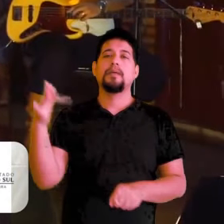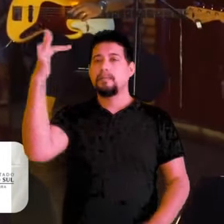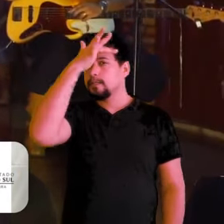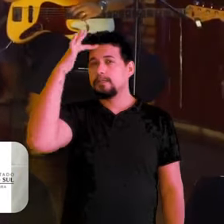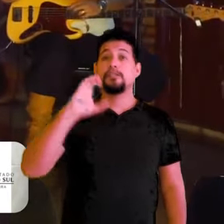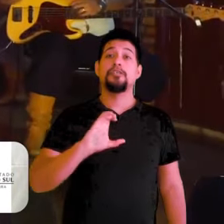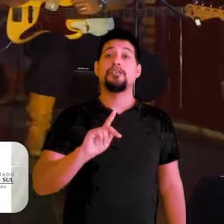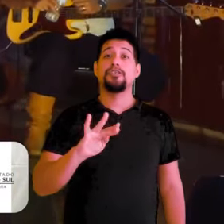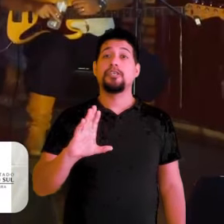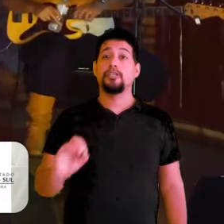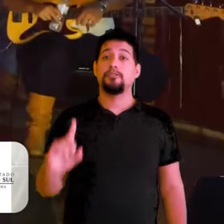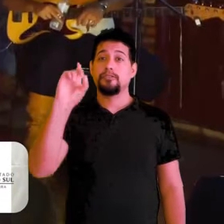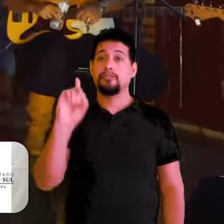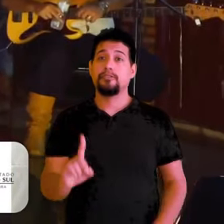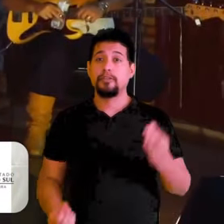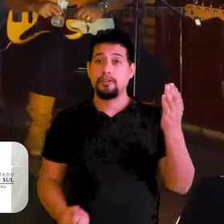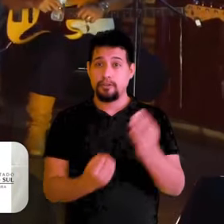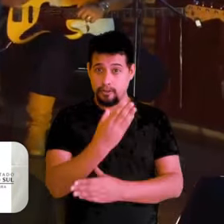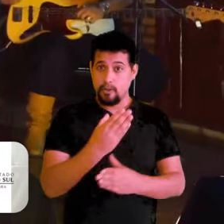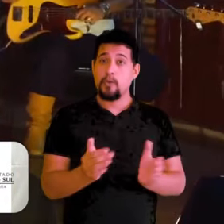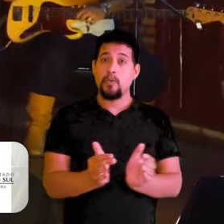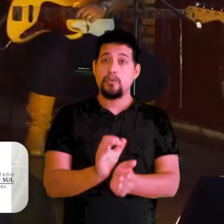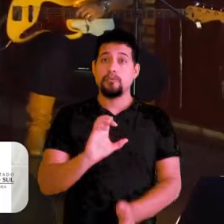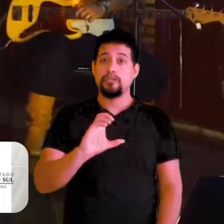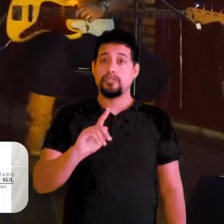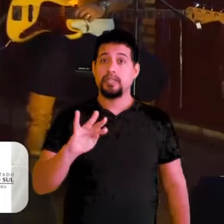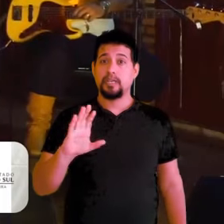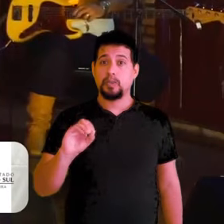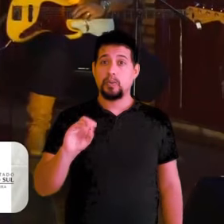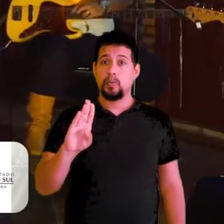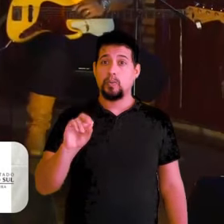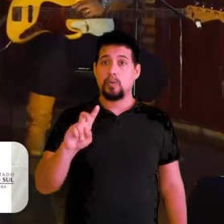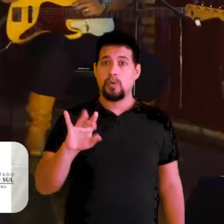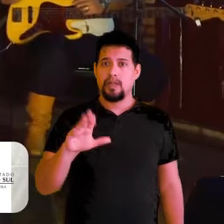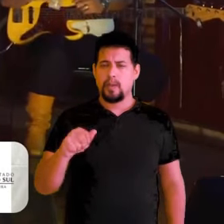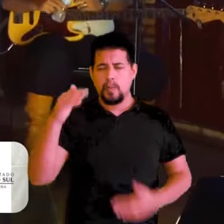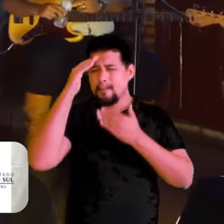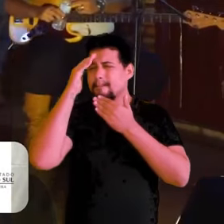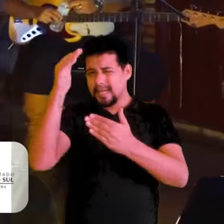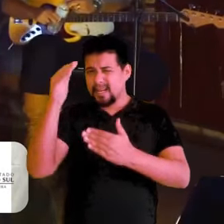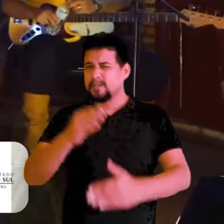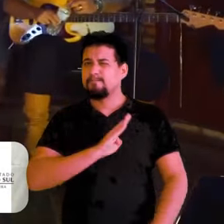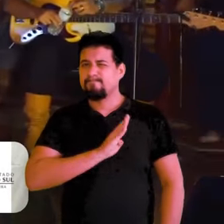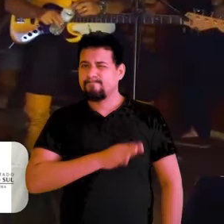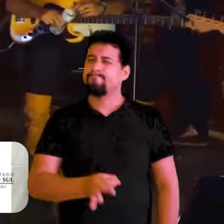a pessoa do Chiquito, diretor fundador do Chiquito de Bordoneio. Tá? Muito obrigado de coração.